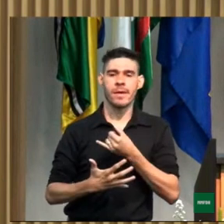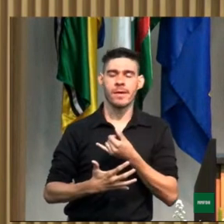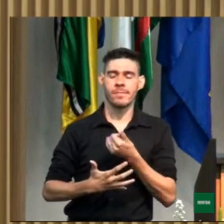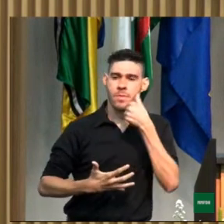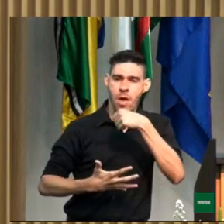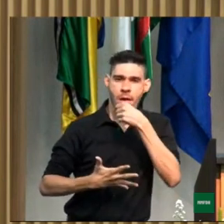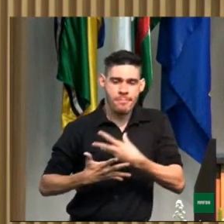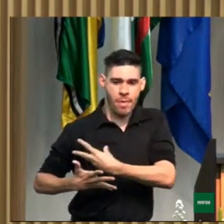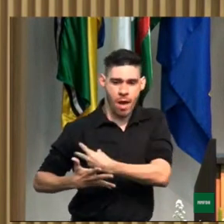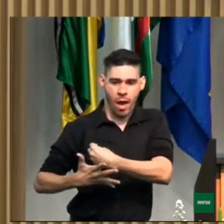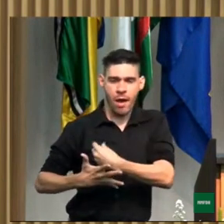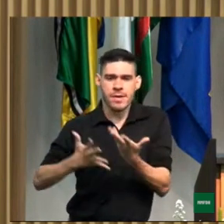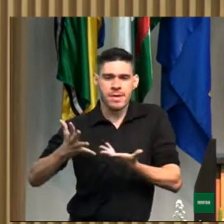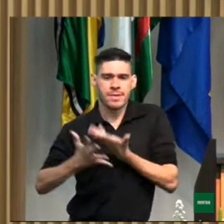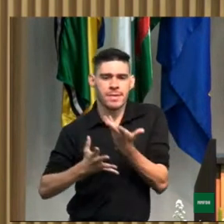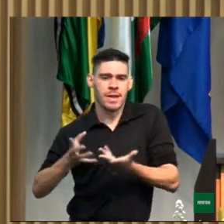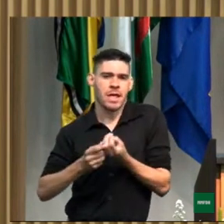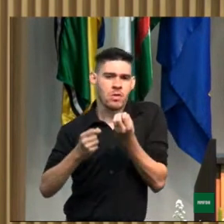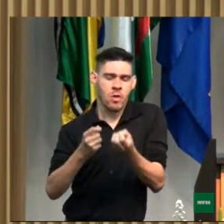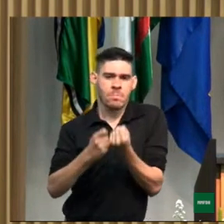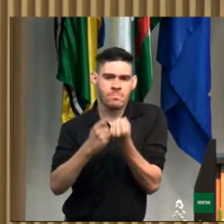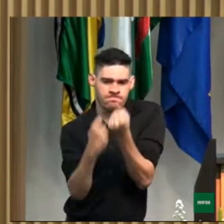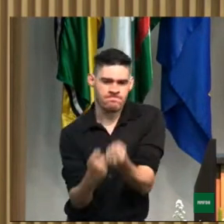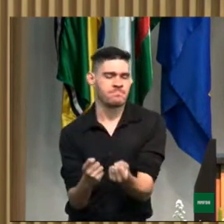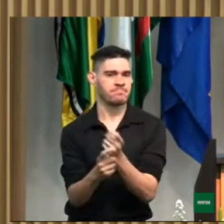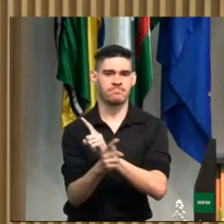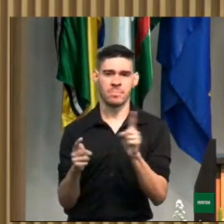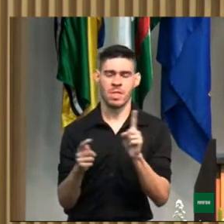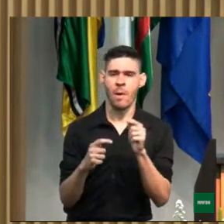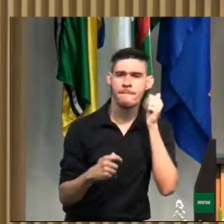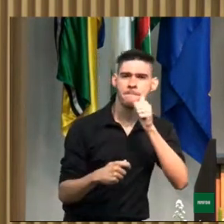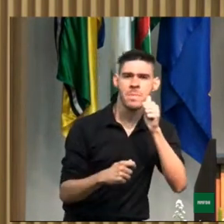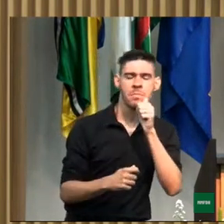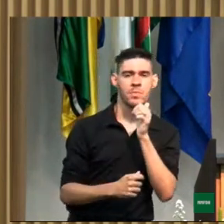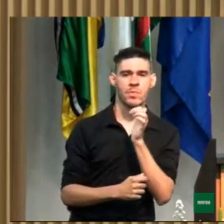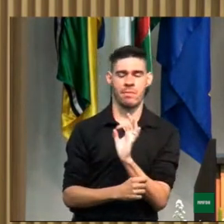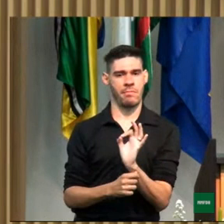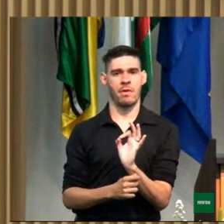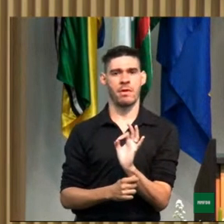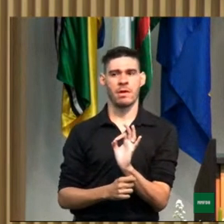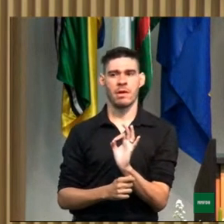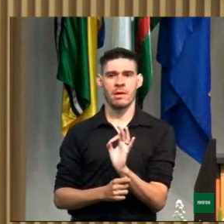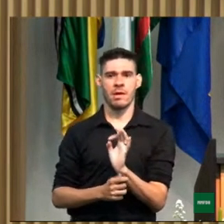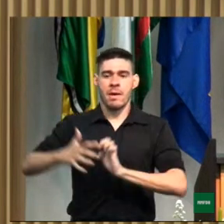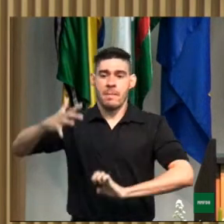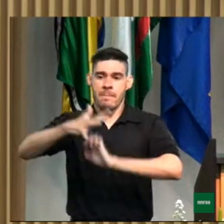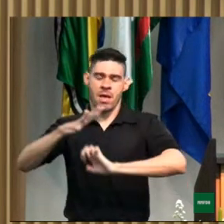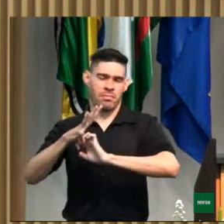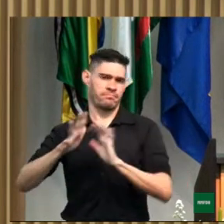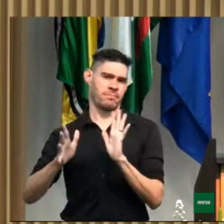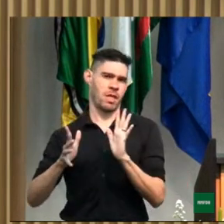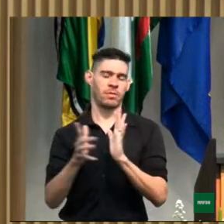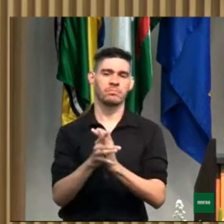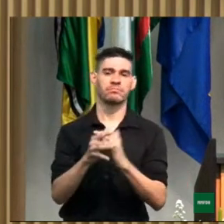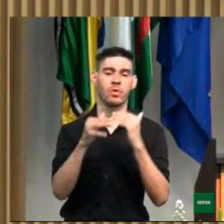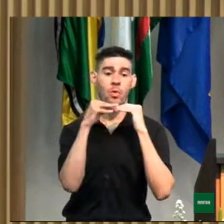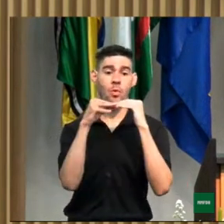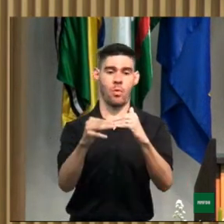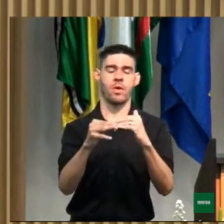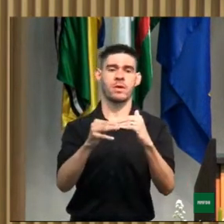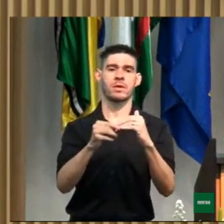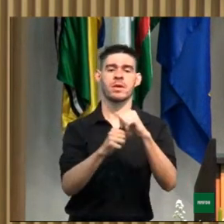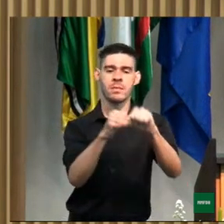tratada como um peso, nem pelas mulheres e nem pelas empresas. O equilíbrio torna a empresa